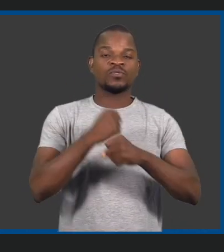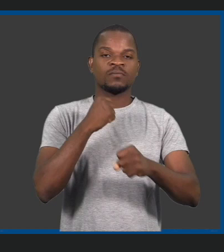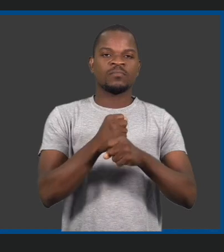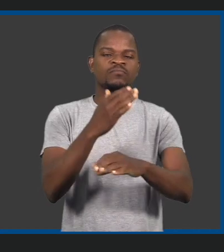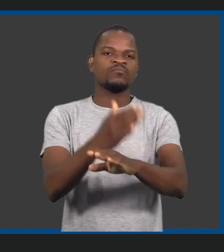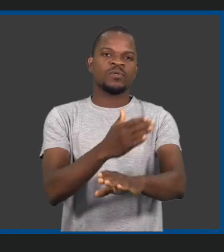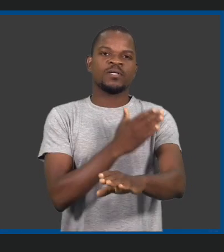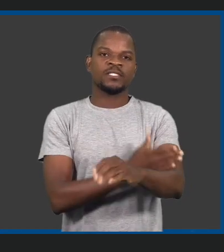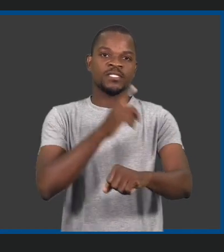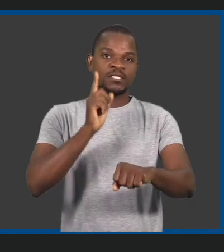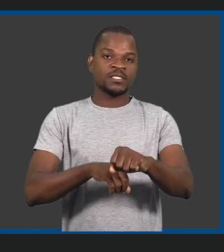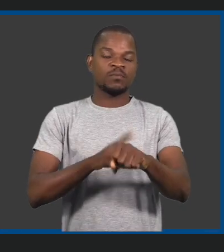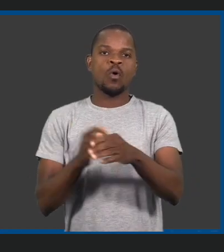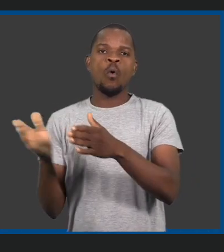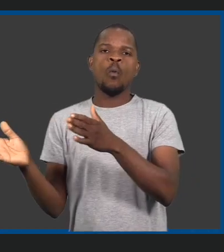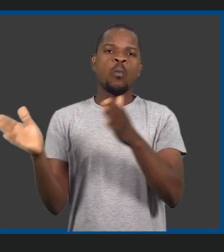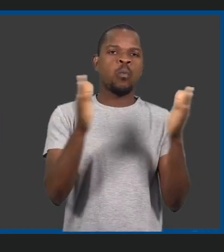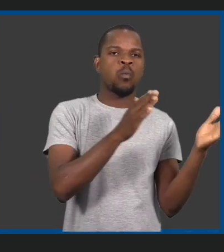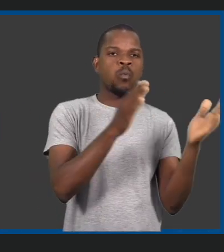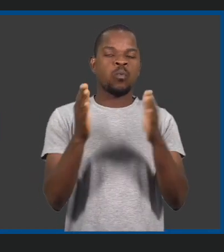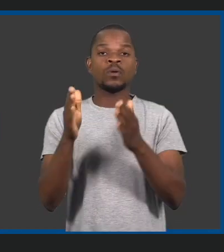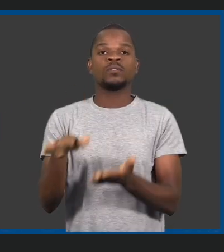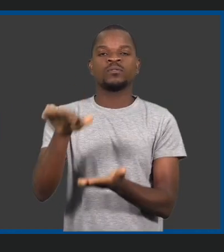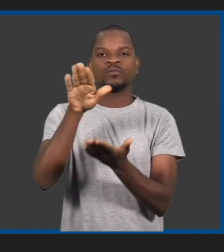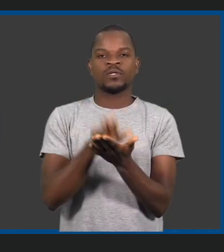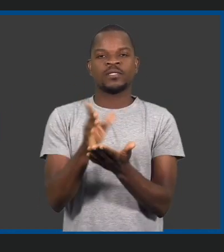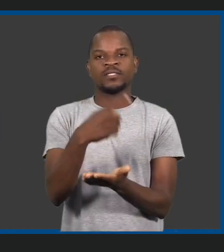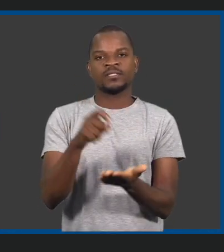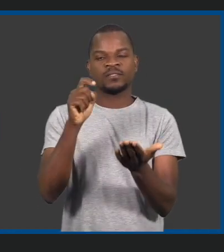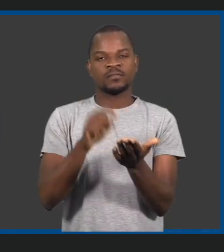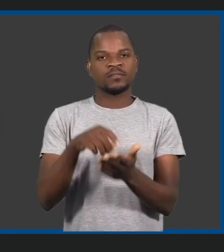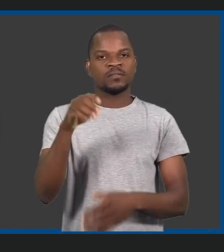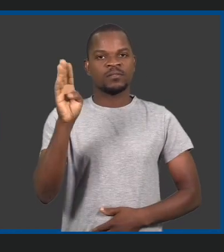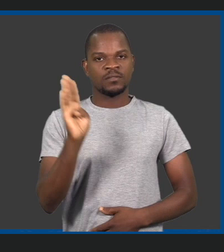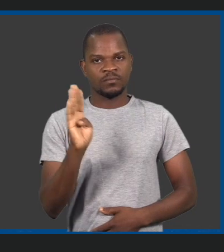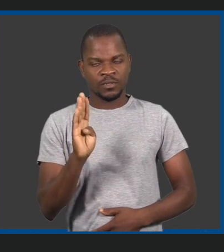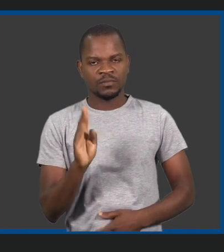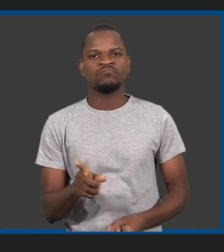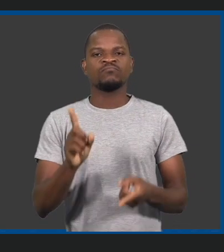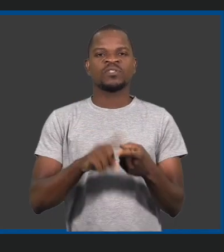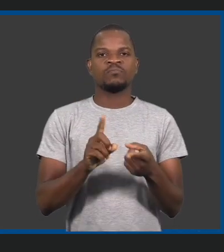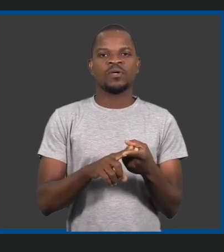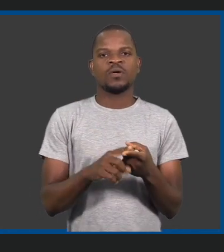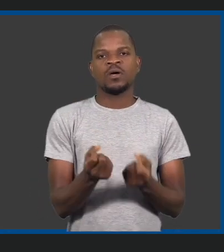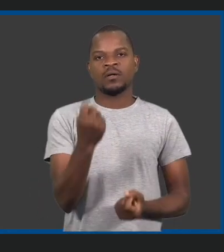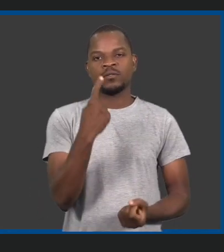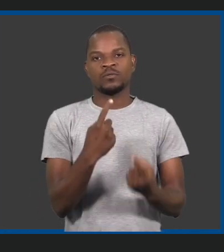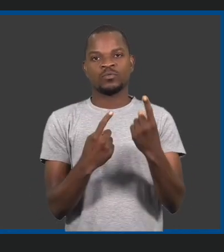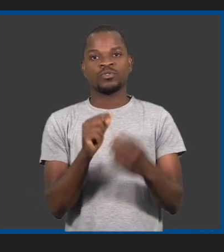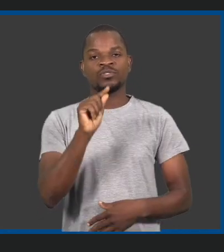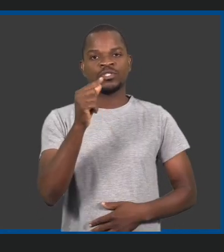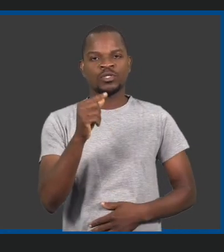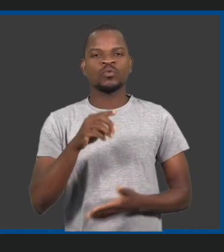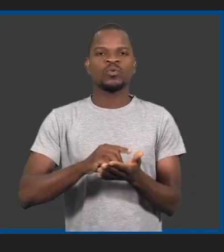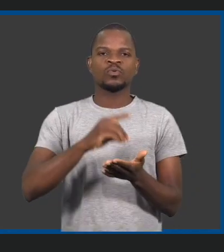hoje daquilo que foi os trabalhos no tempo do ciclone Idai na zona centro do país,